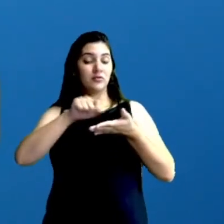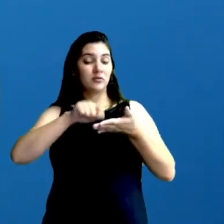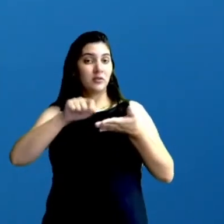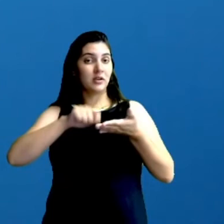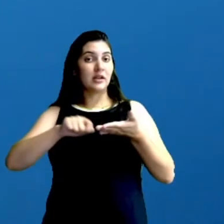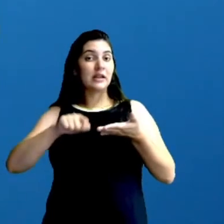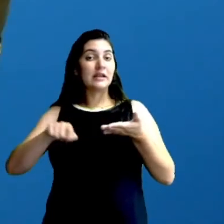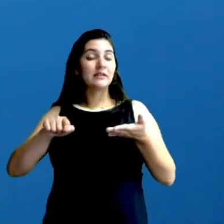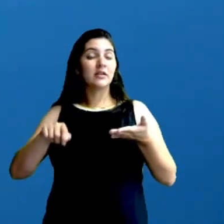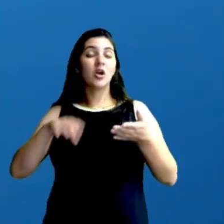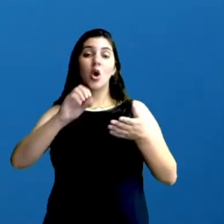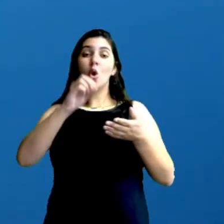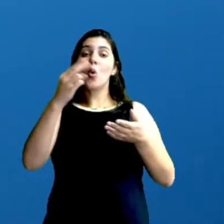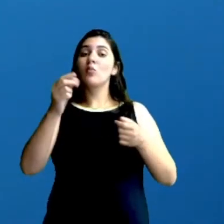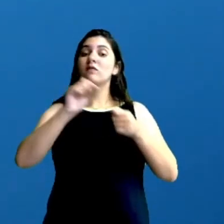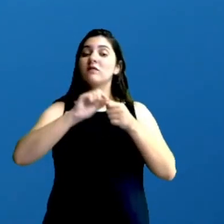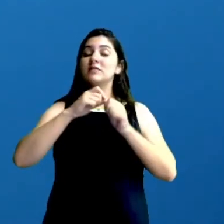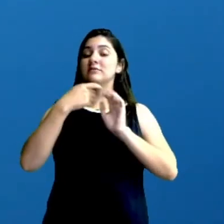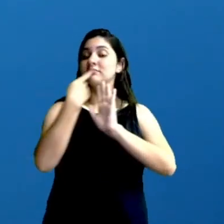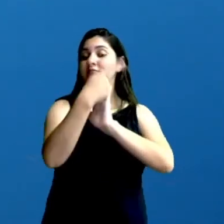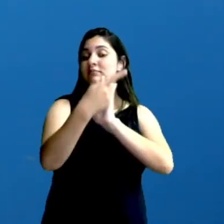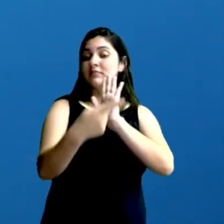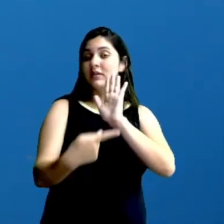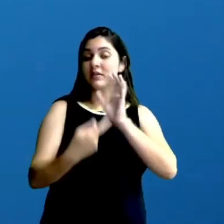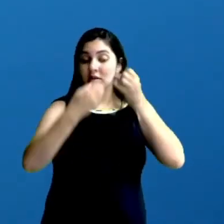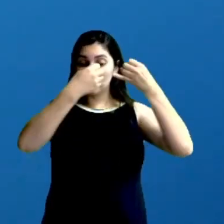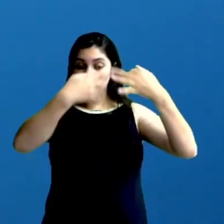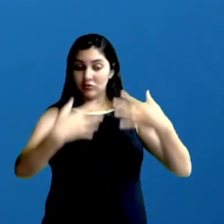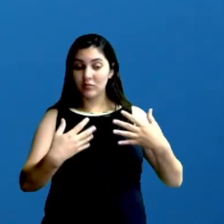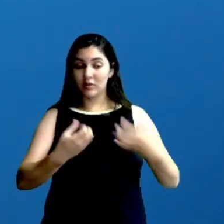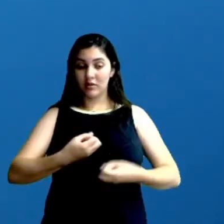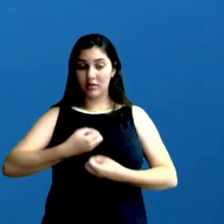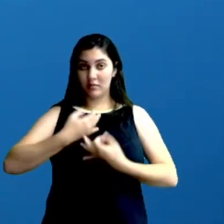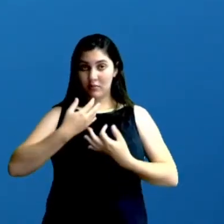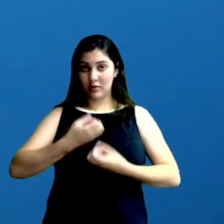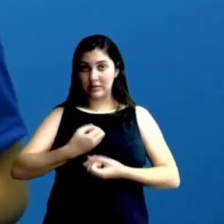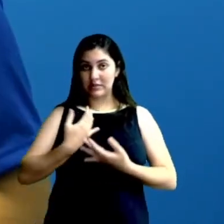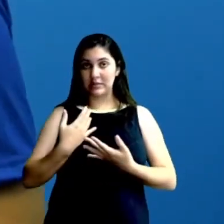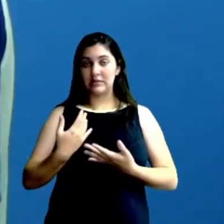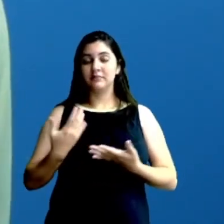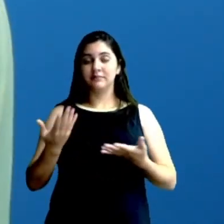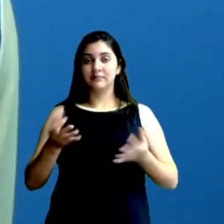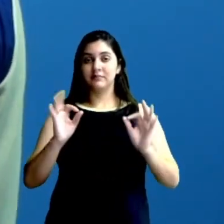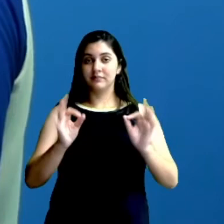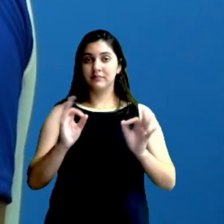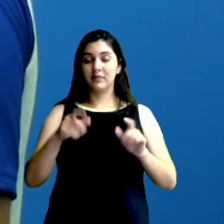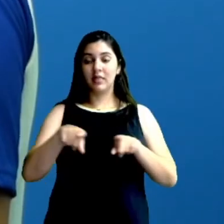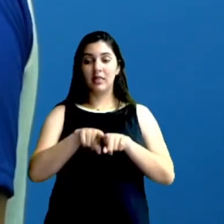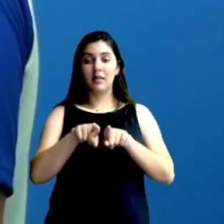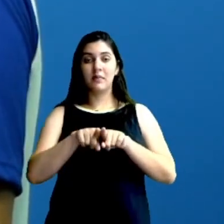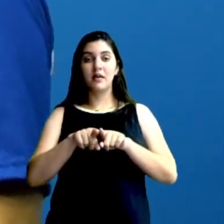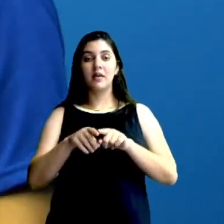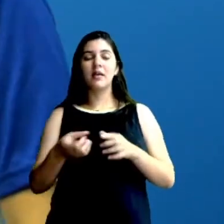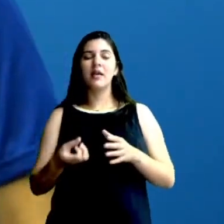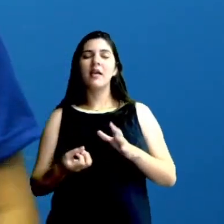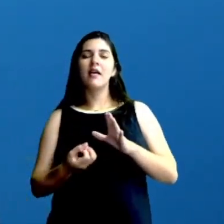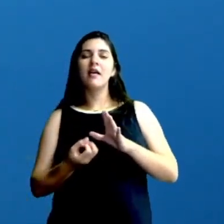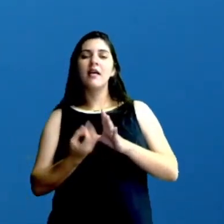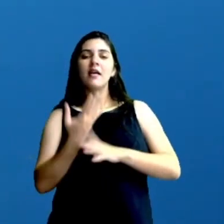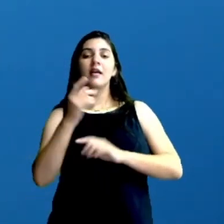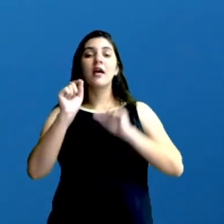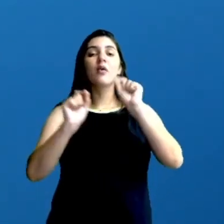fazer em forma de desenho gente contando essa poesia que você quer falar e aí você tem também criar